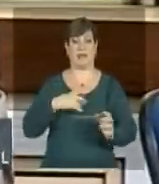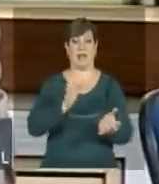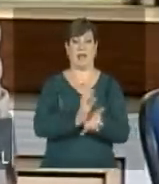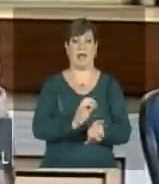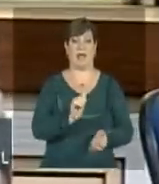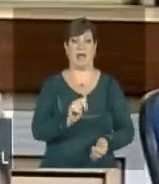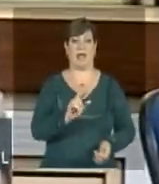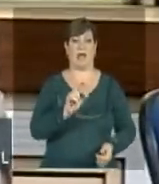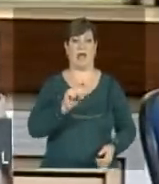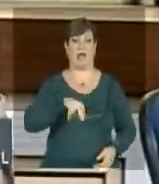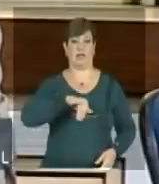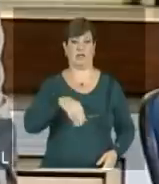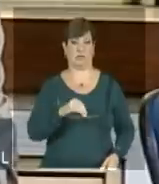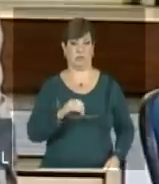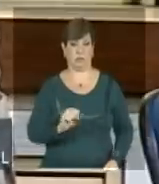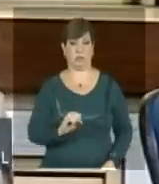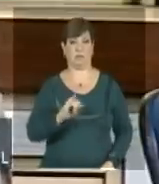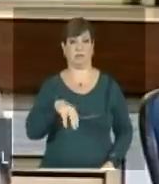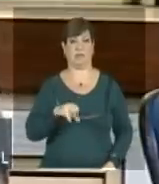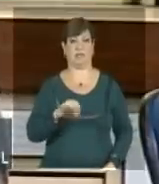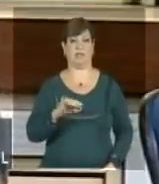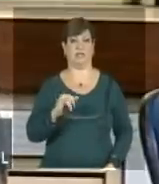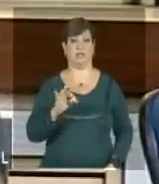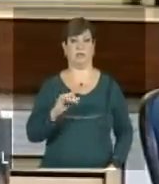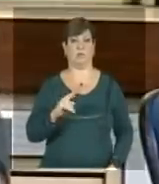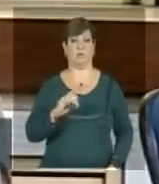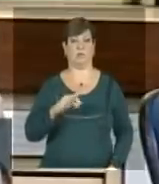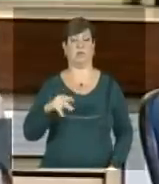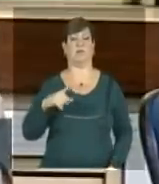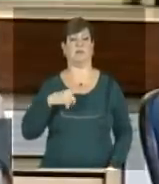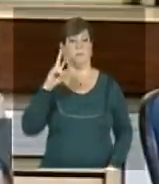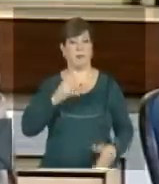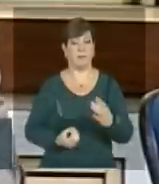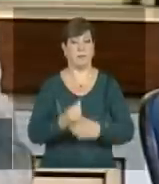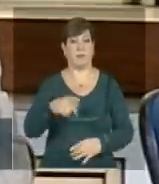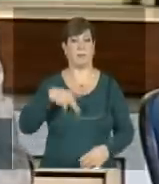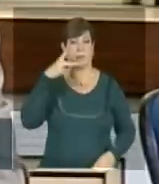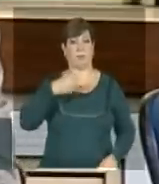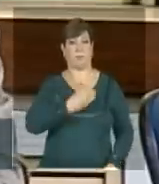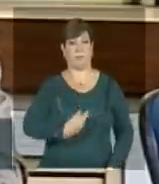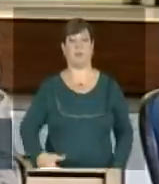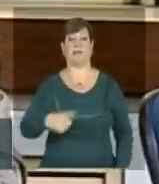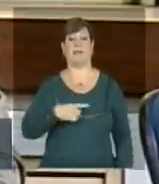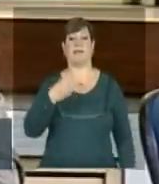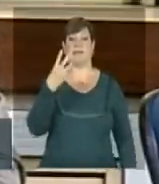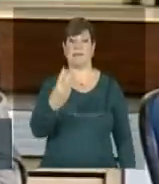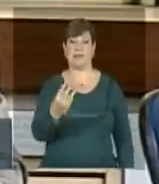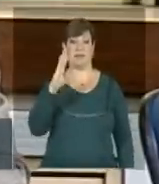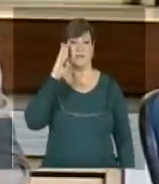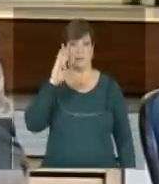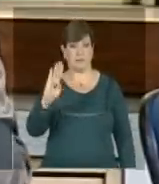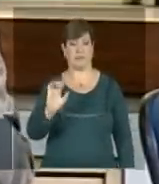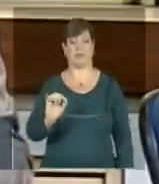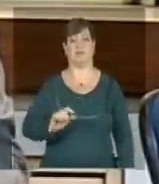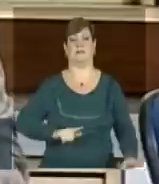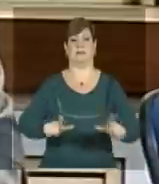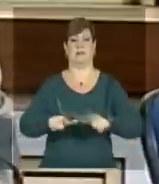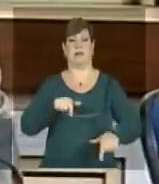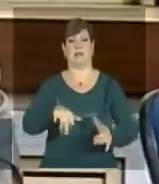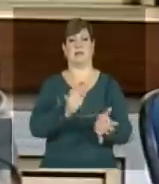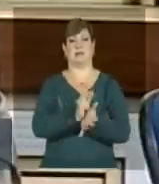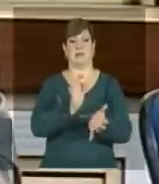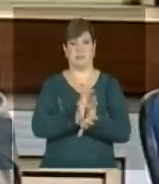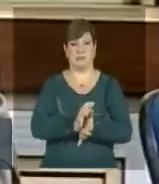arranjos institucionais para a coordenação e implementação de políticas públicas. Nós temos 3 iniciativas nessa área.